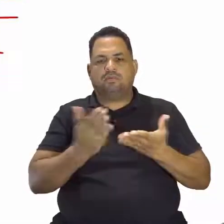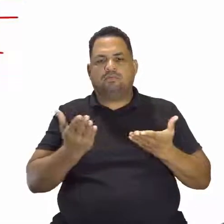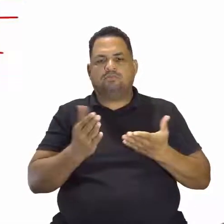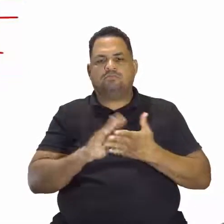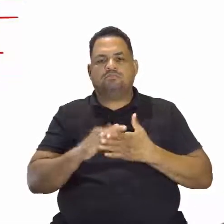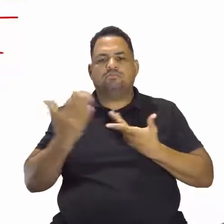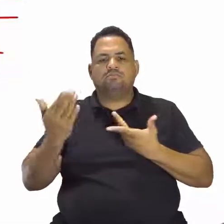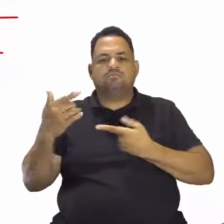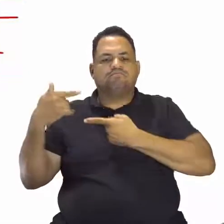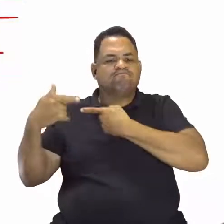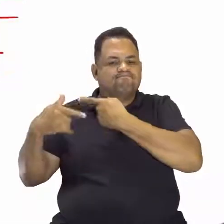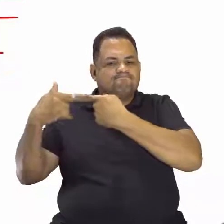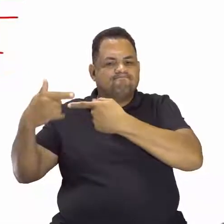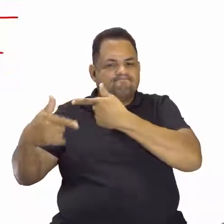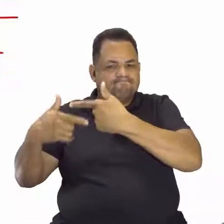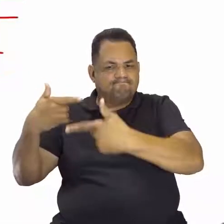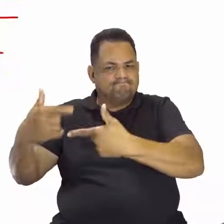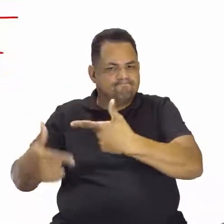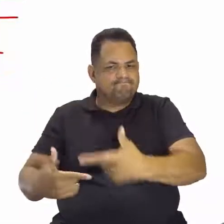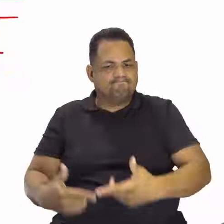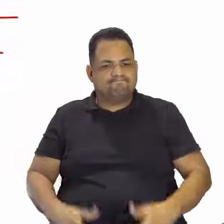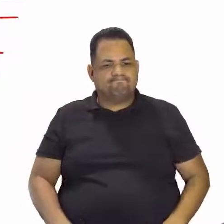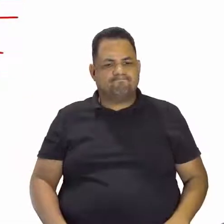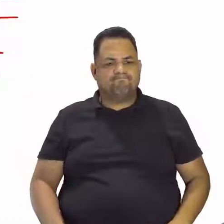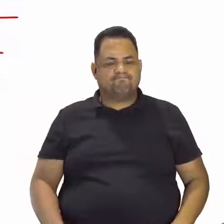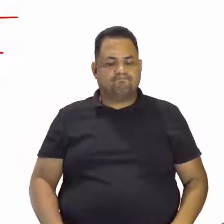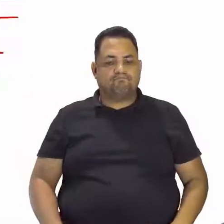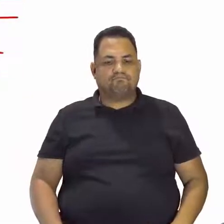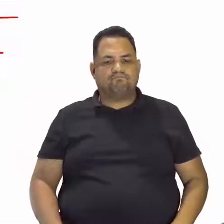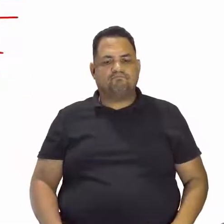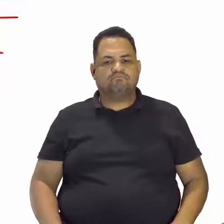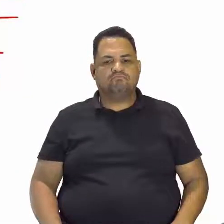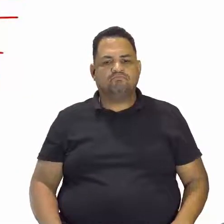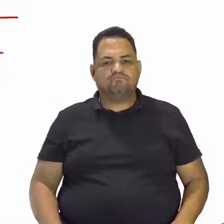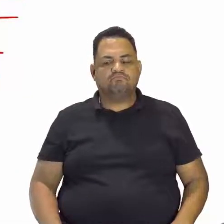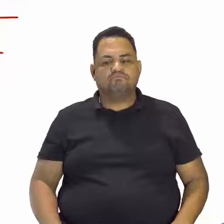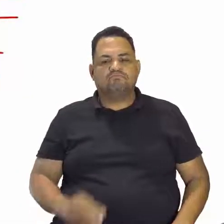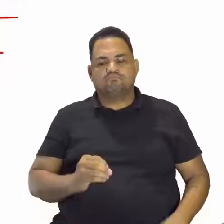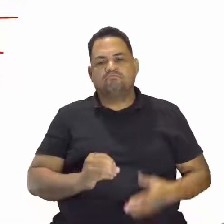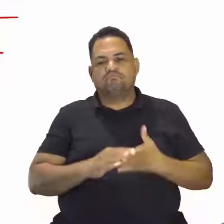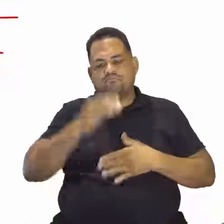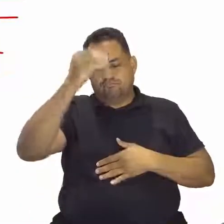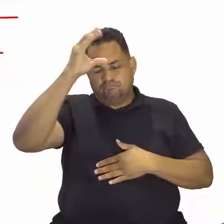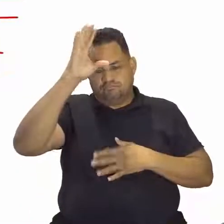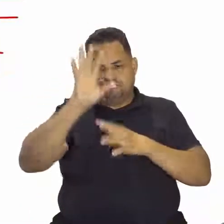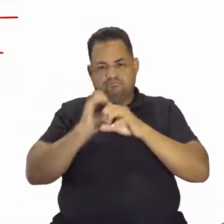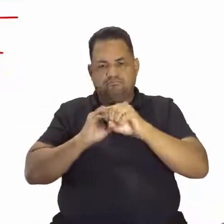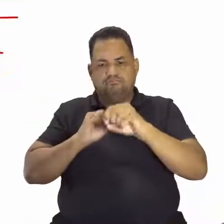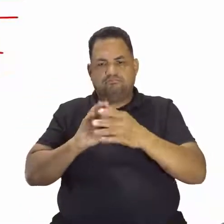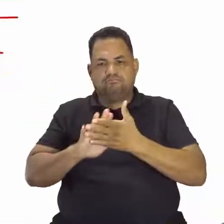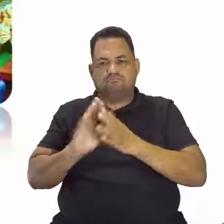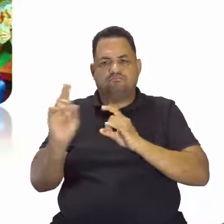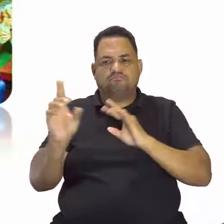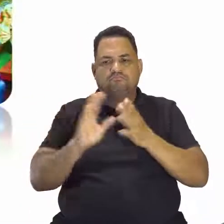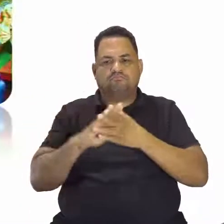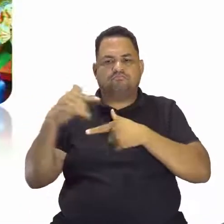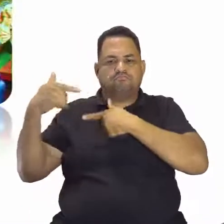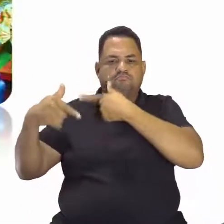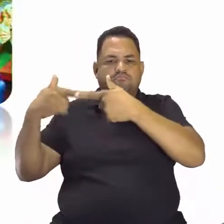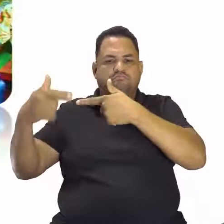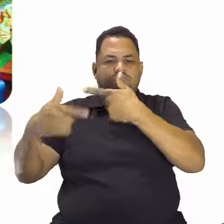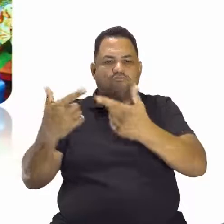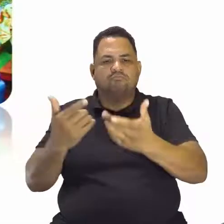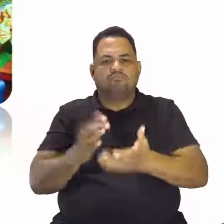passando, é o que é produzido, né? De conhecimento tradicional que vai sendo passado de geração em geração